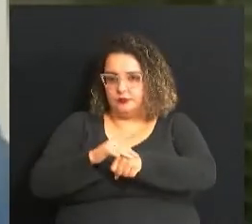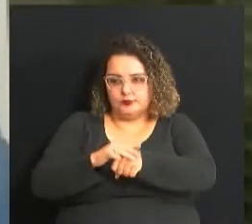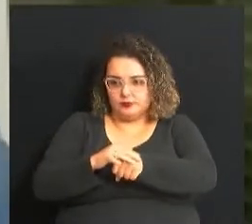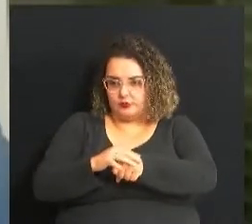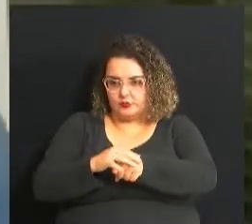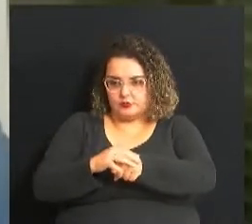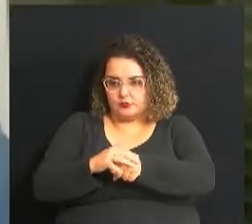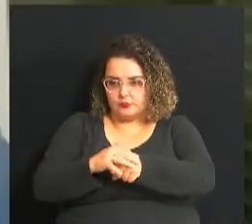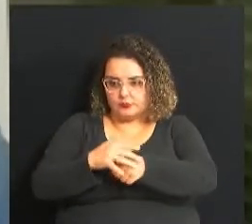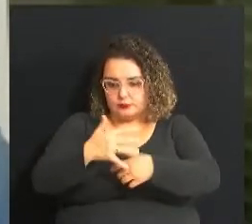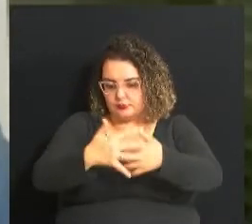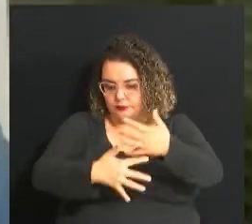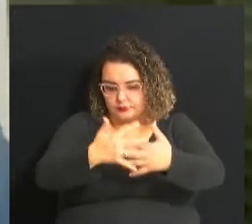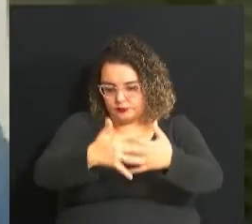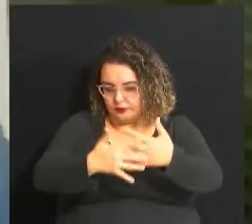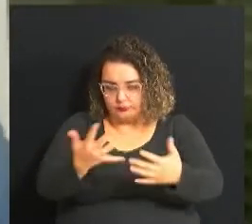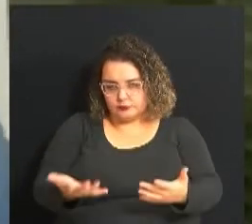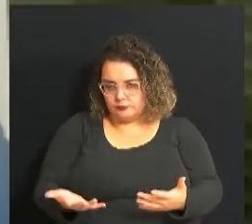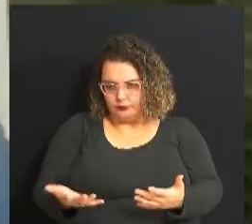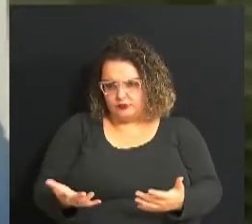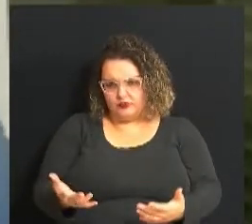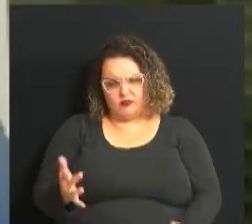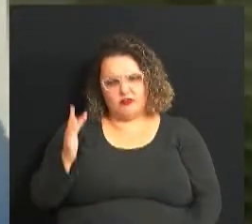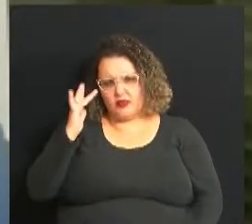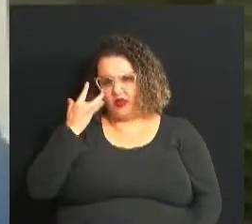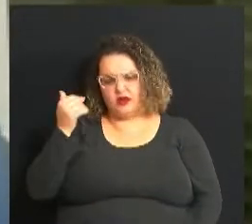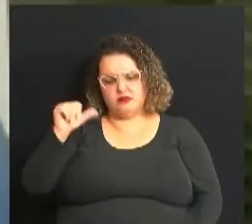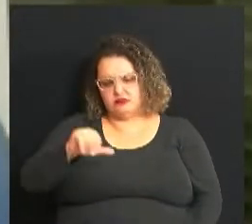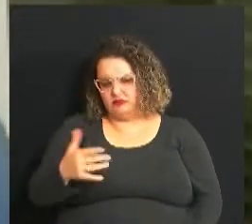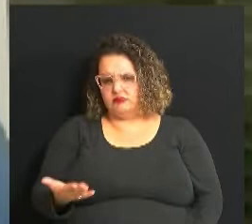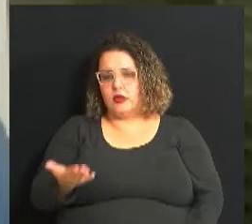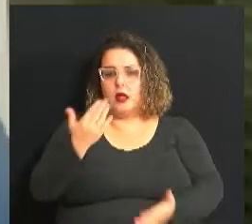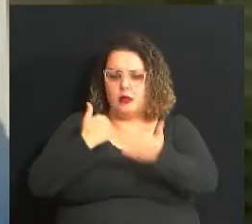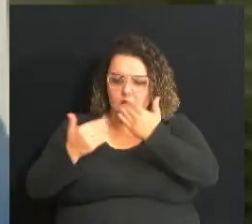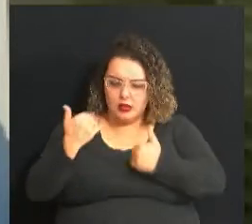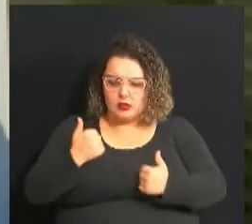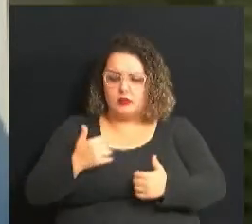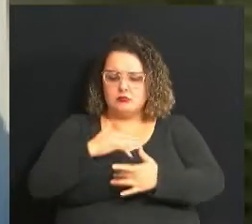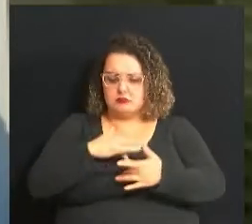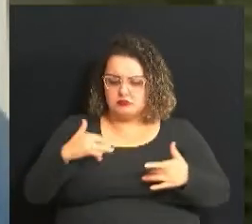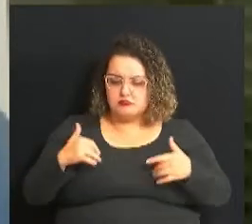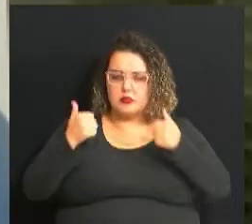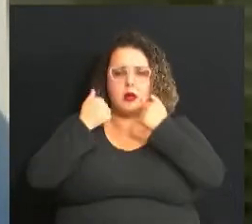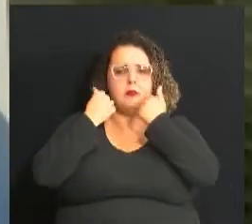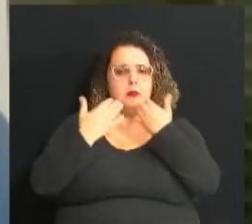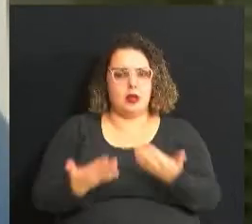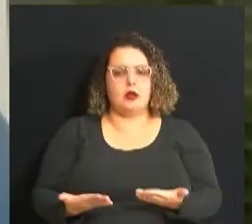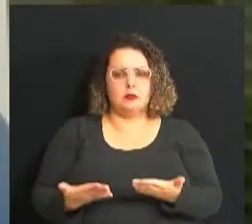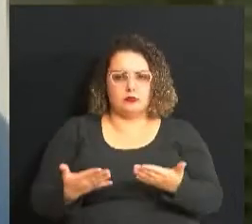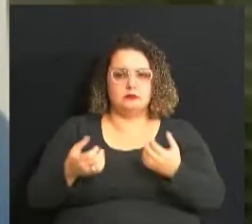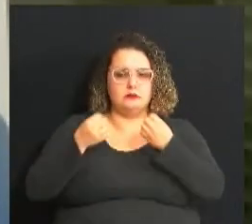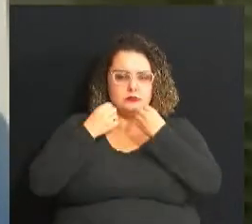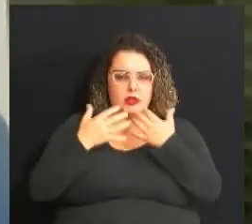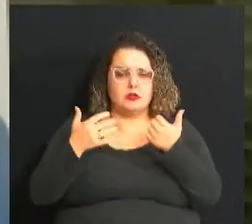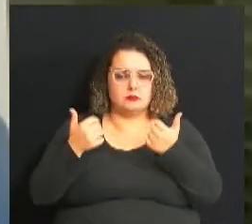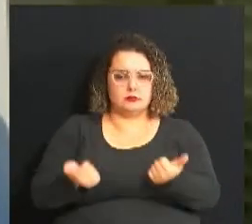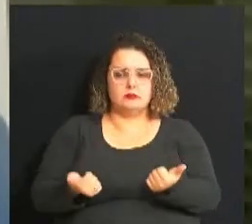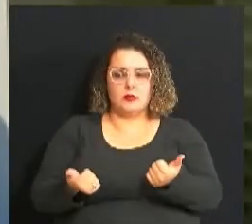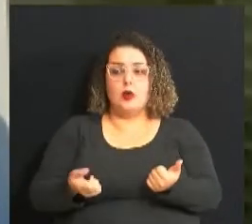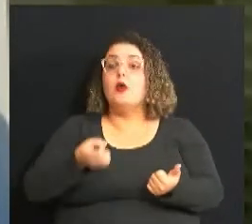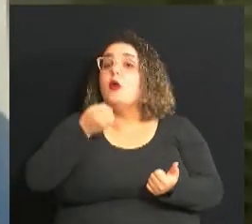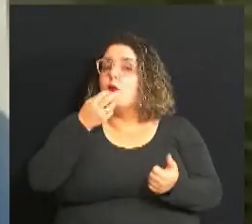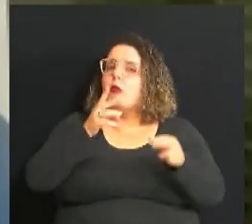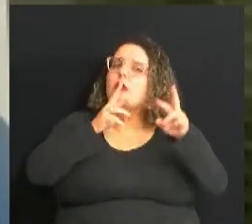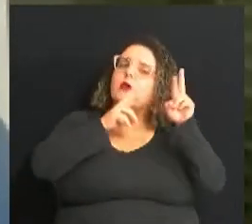ele ingira, acho uma besteira. Eu acho que o indivíduo tem que se alimentar bem. Alimentação boa, bom sono,